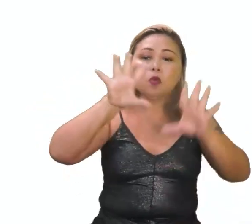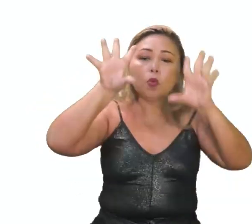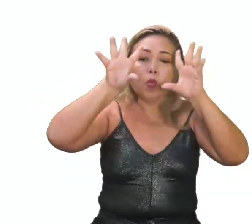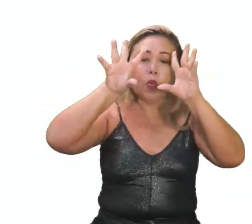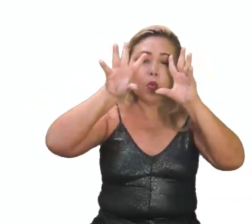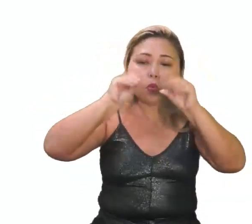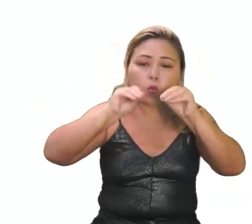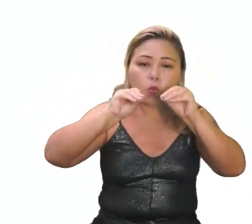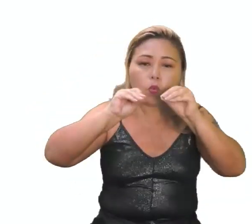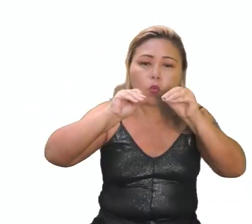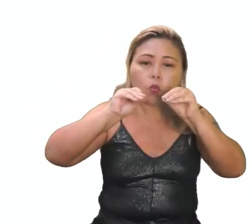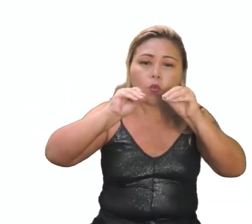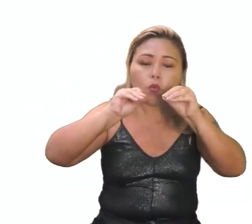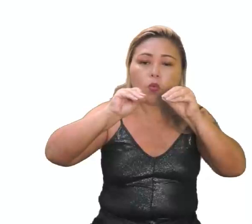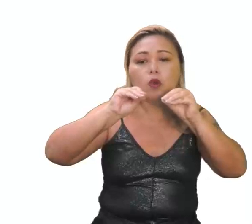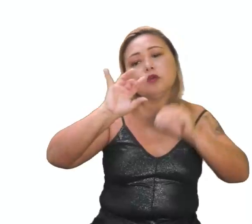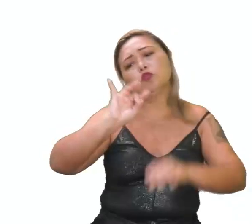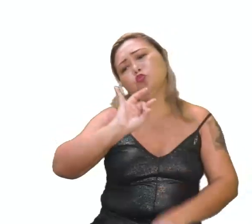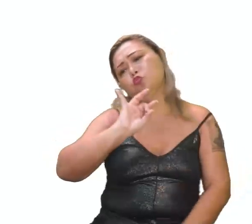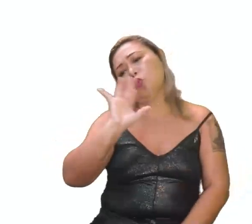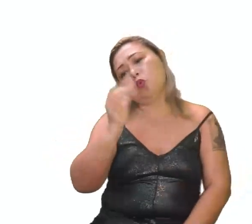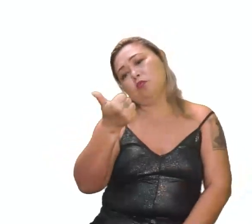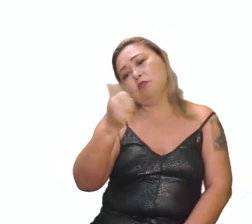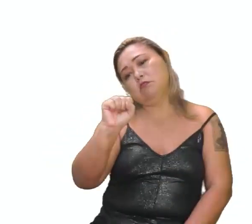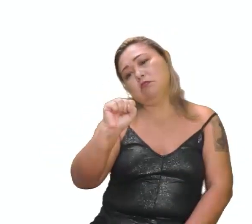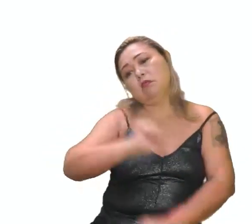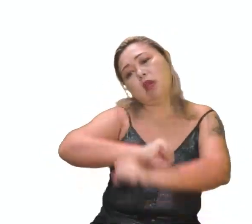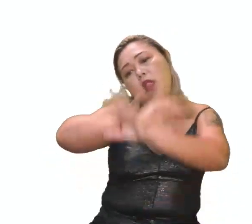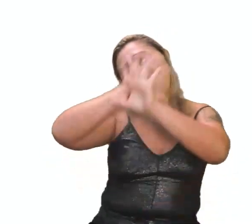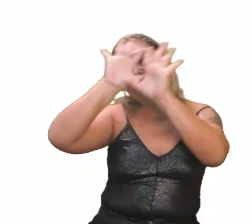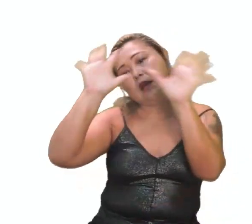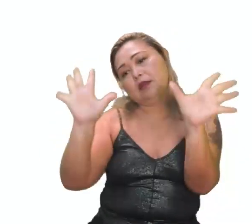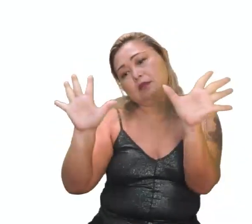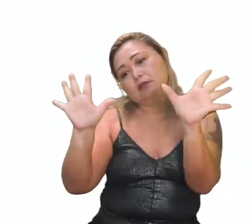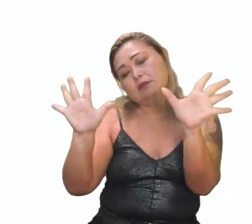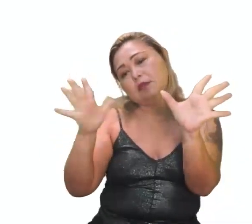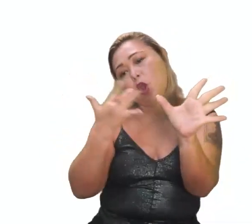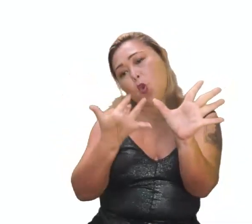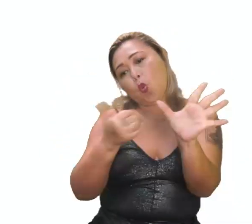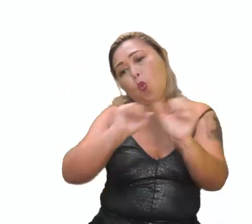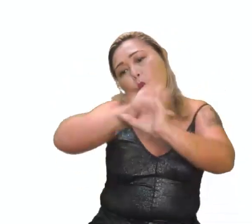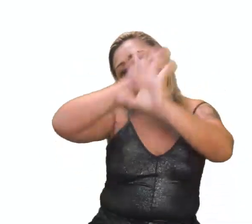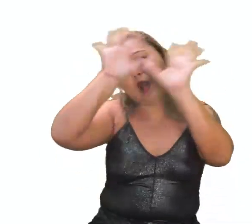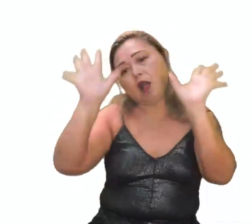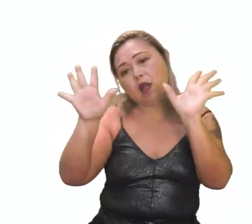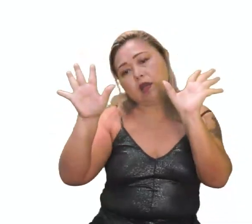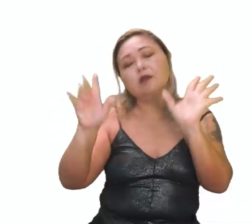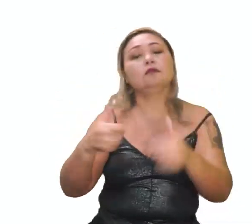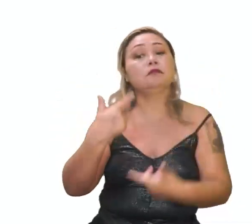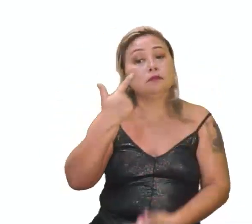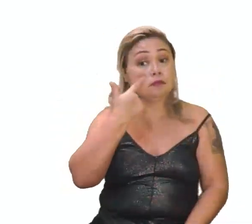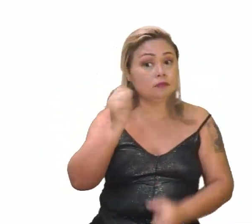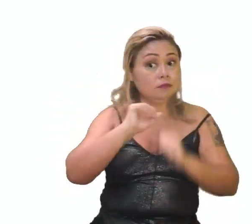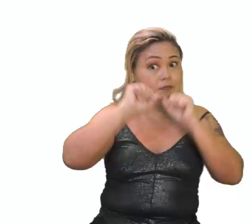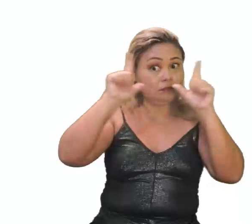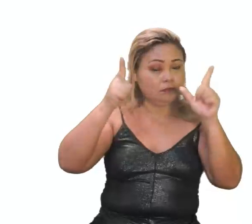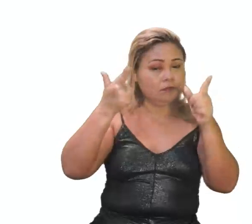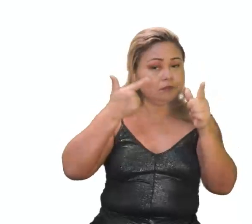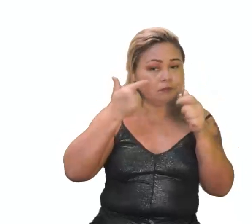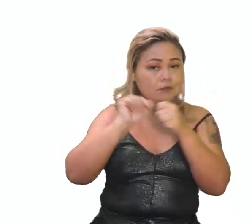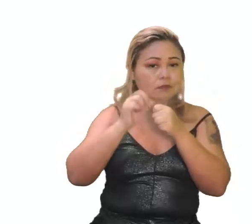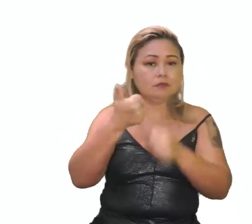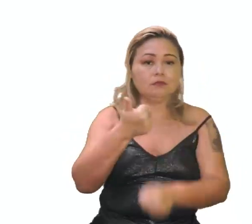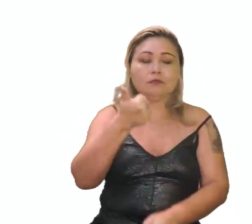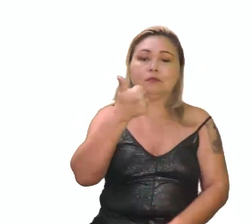131 escuras e apenas 18 claras, tá? Presta atenção, conseguiram